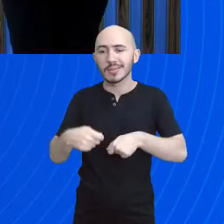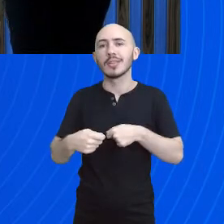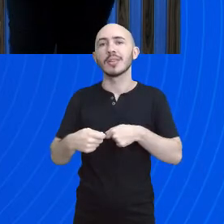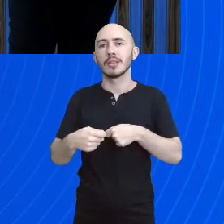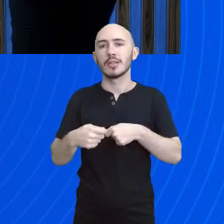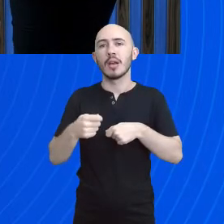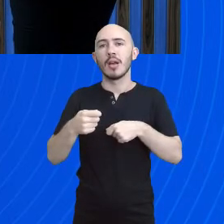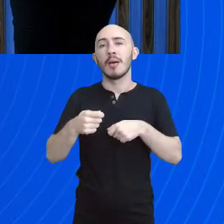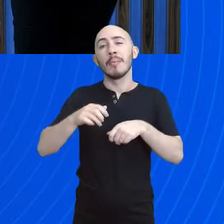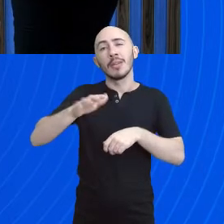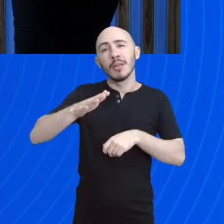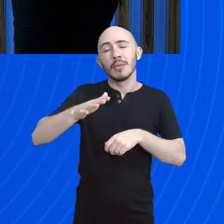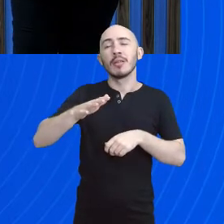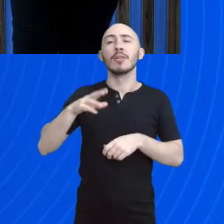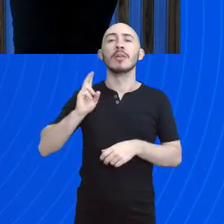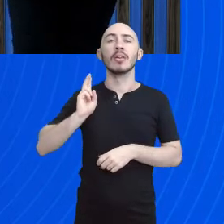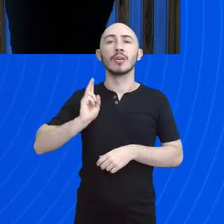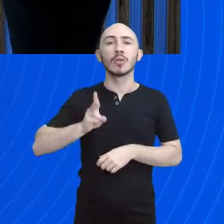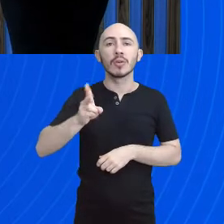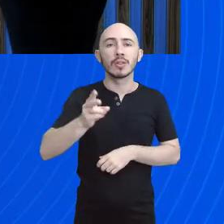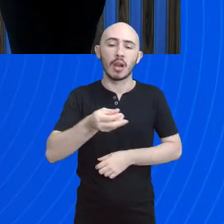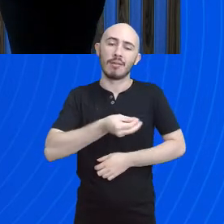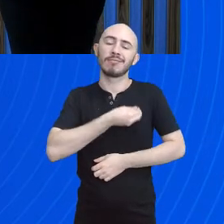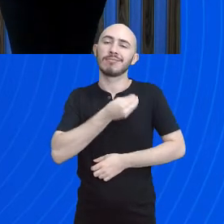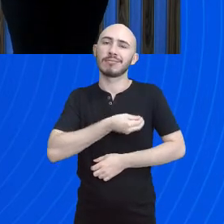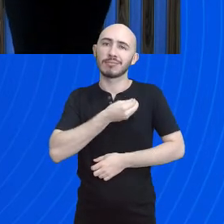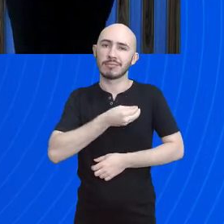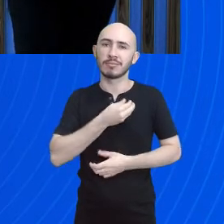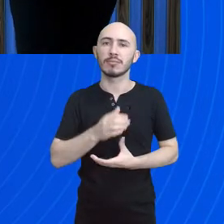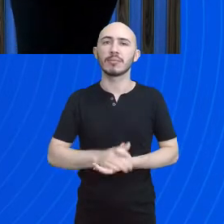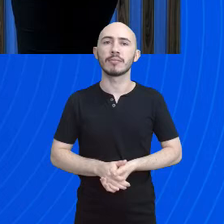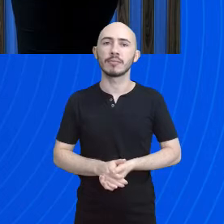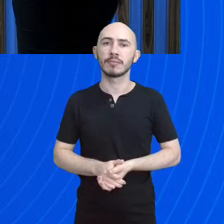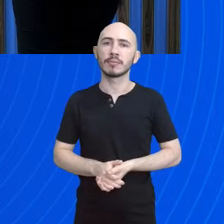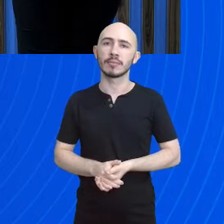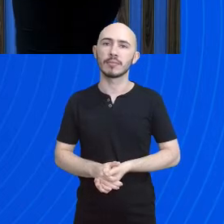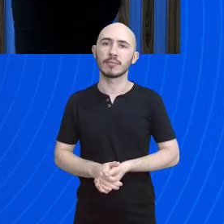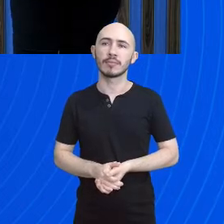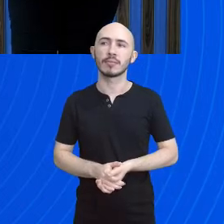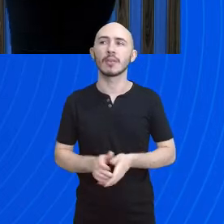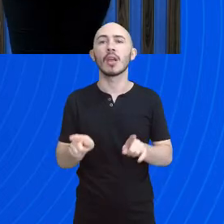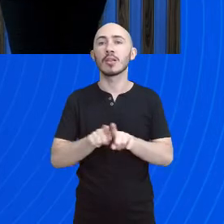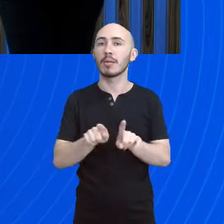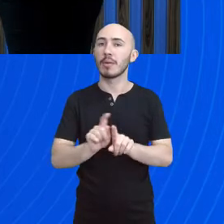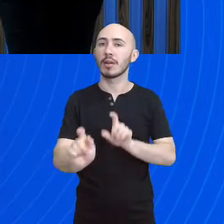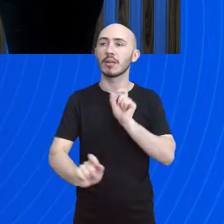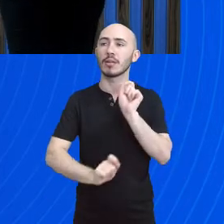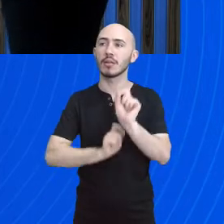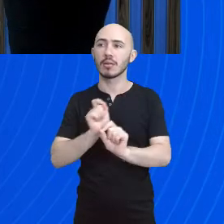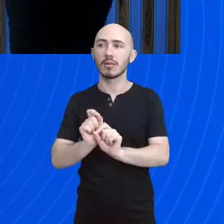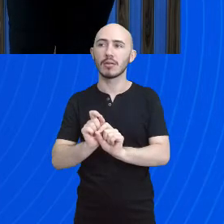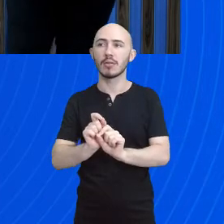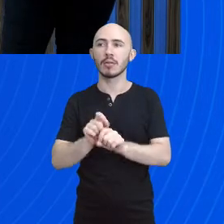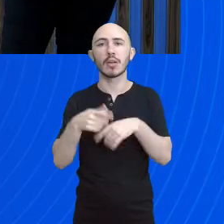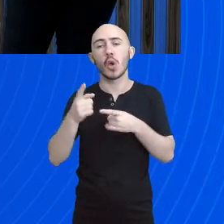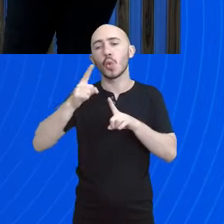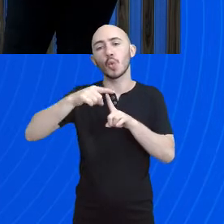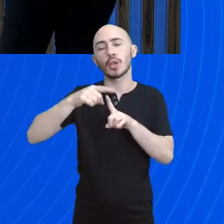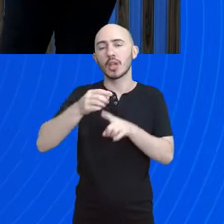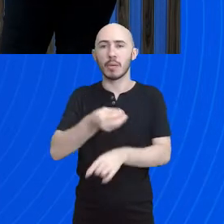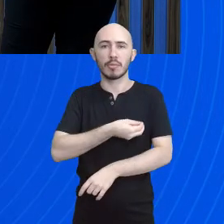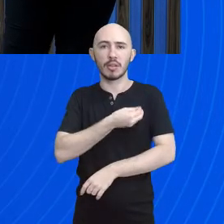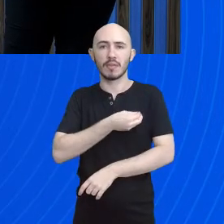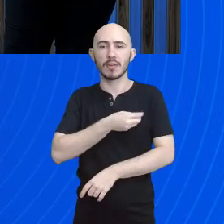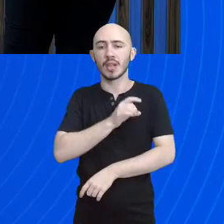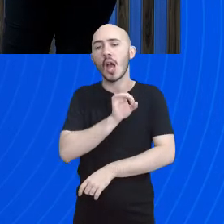em média, para sobreviver e para poder sustentar o estilo de vida de